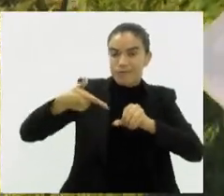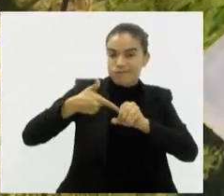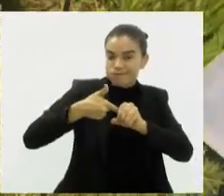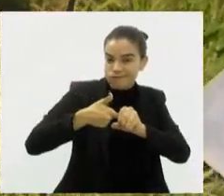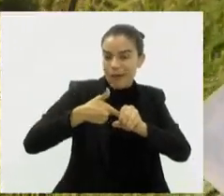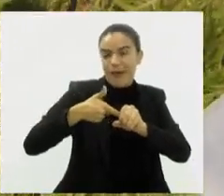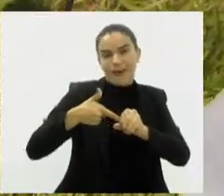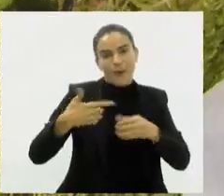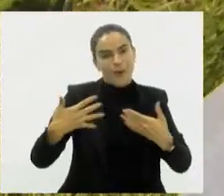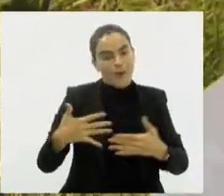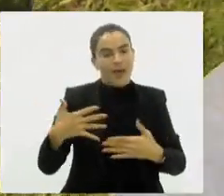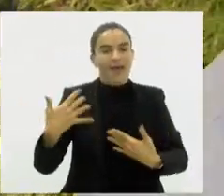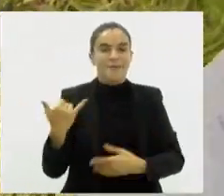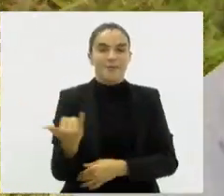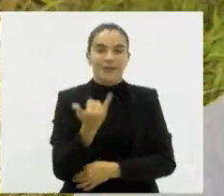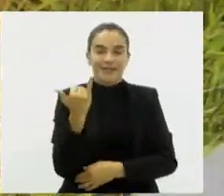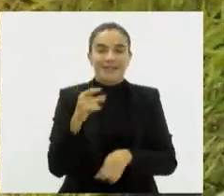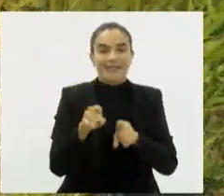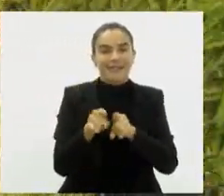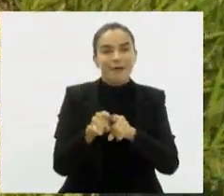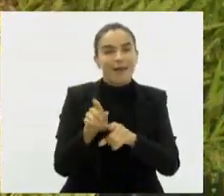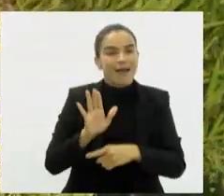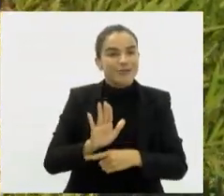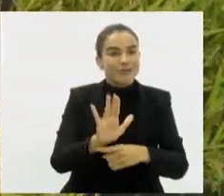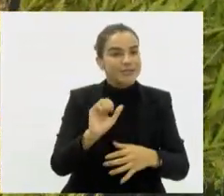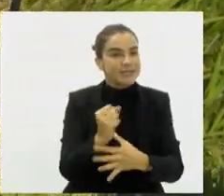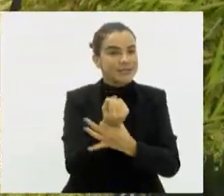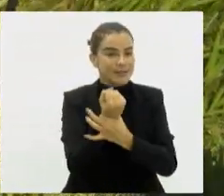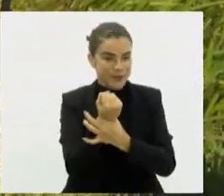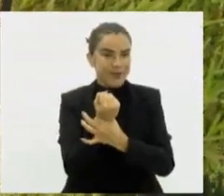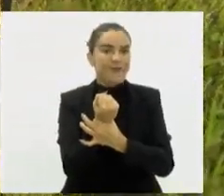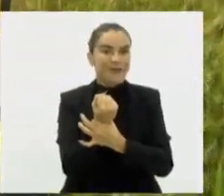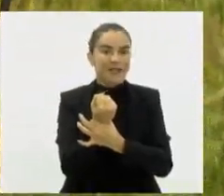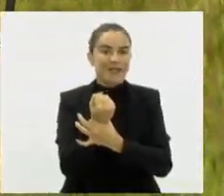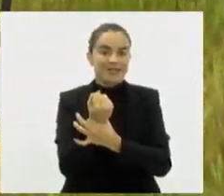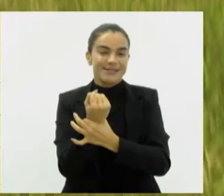o que é extremamente importante, e também contribui para a segurança operacional da